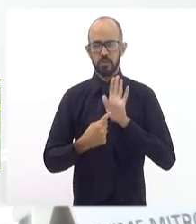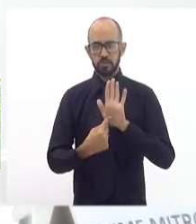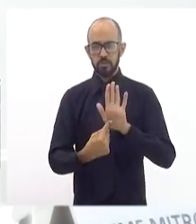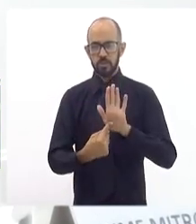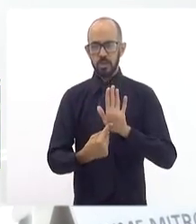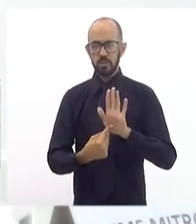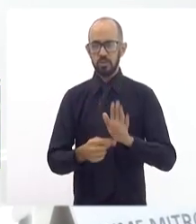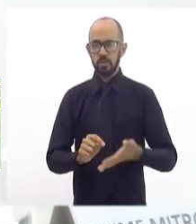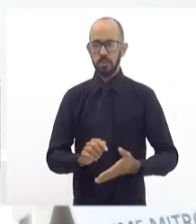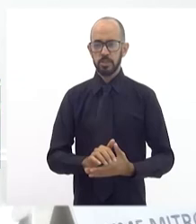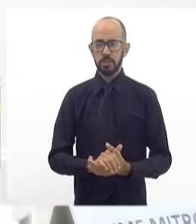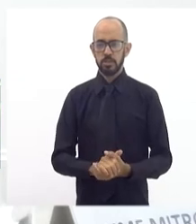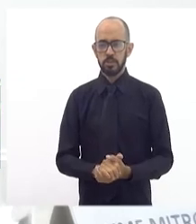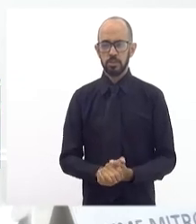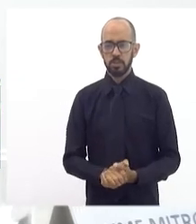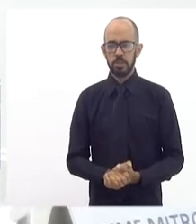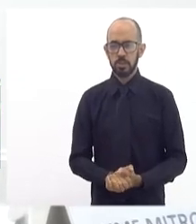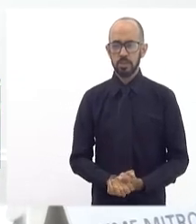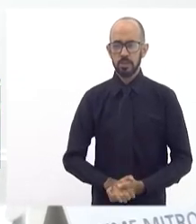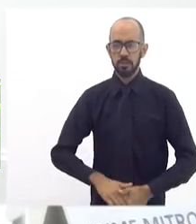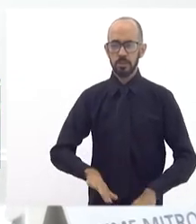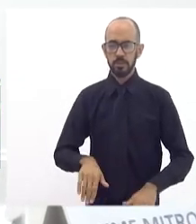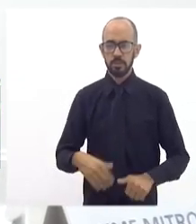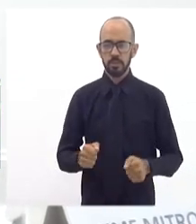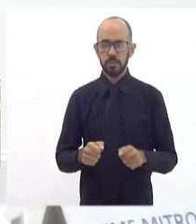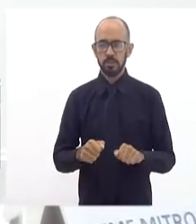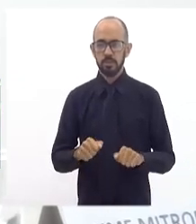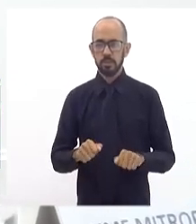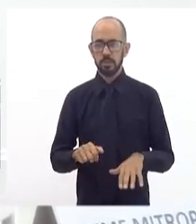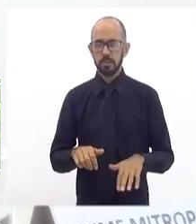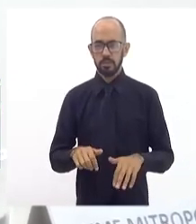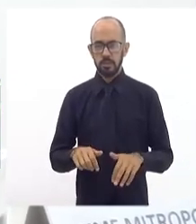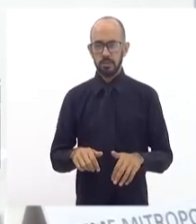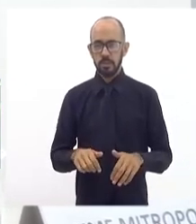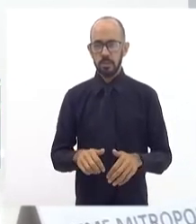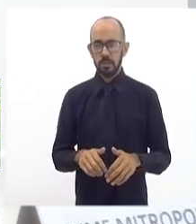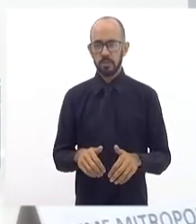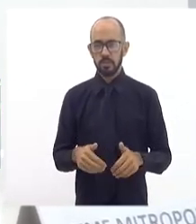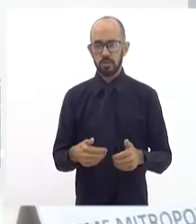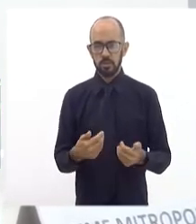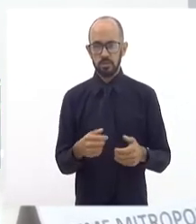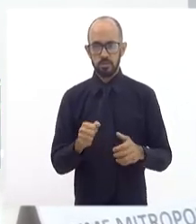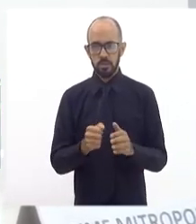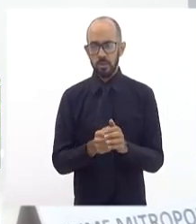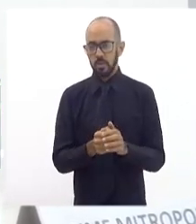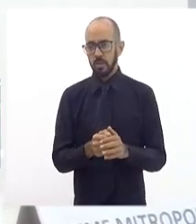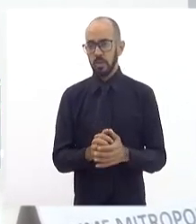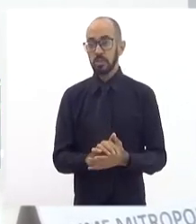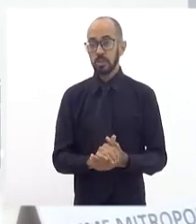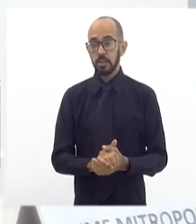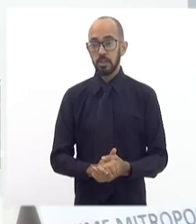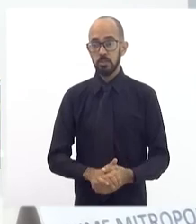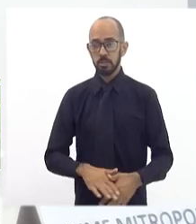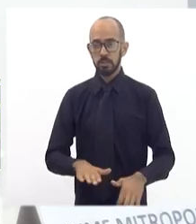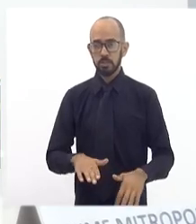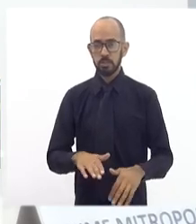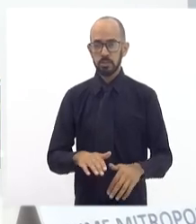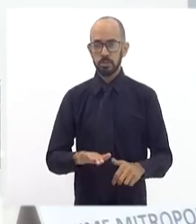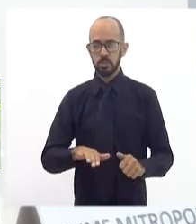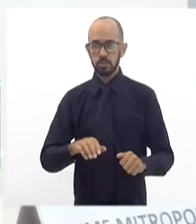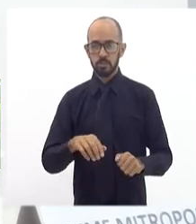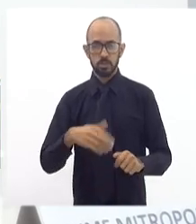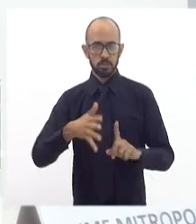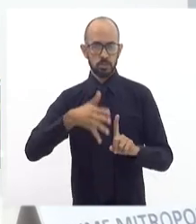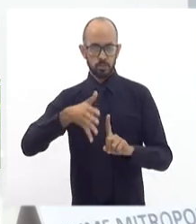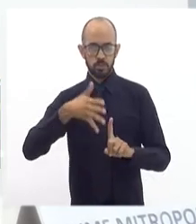aqui a analisar um pouco pensamento para não me tornar muito mais enfadonha na minha fala